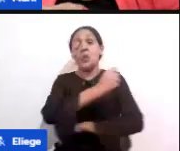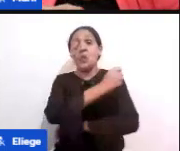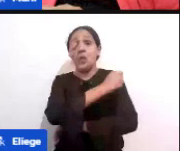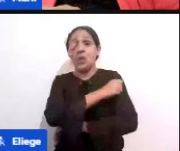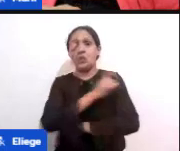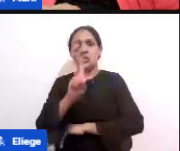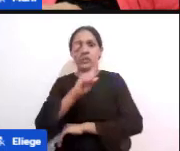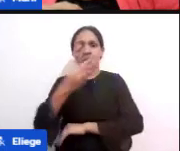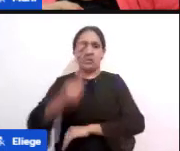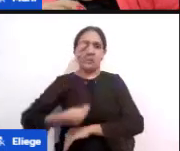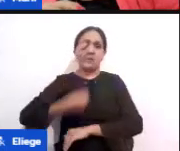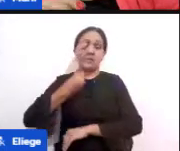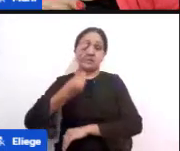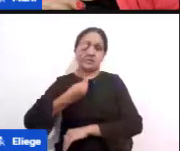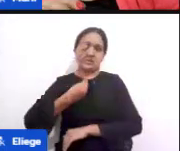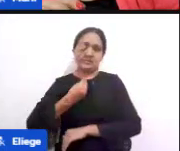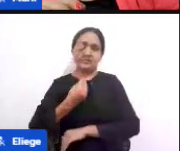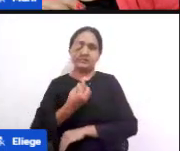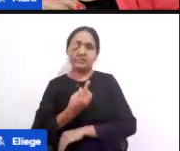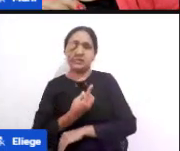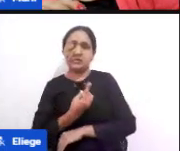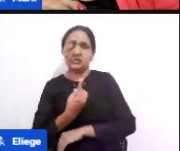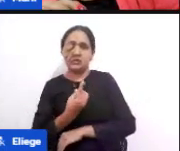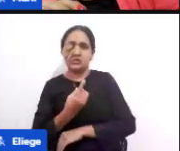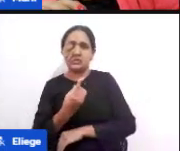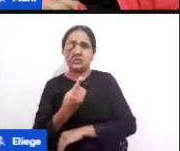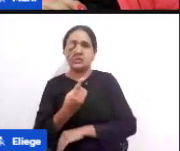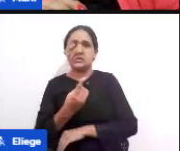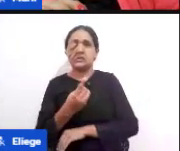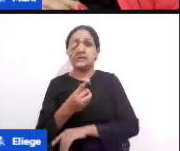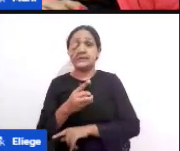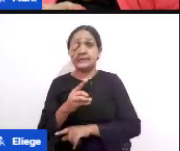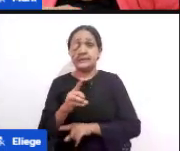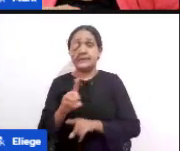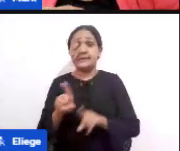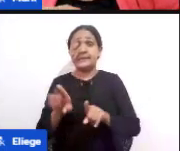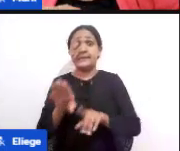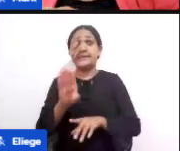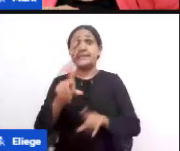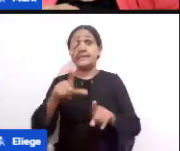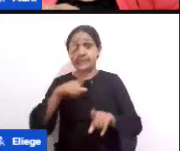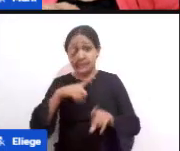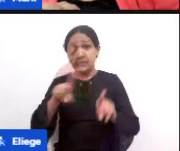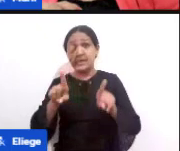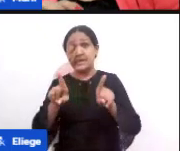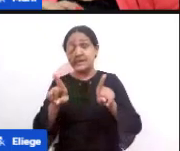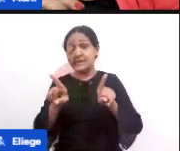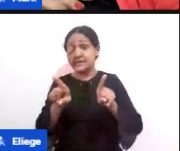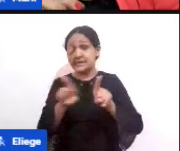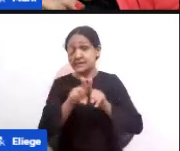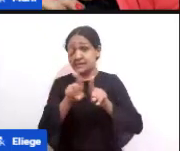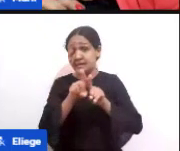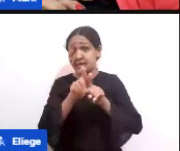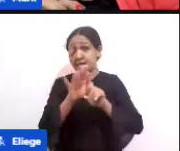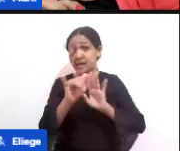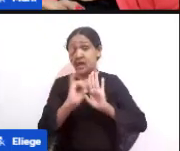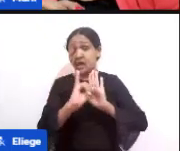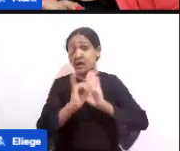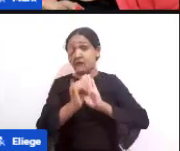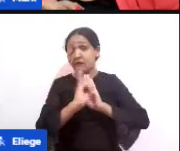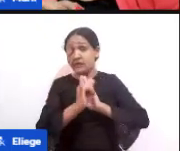O nosso RCC também tem as recomendações. Nas recomendações, eles